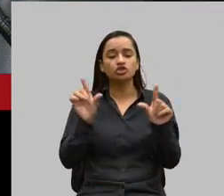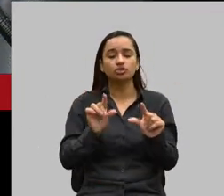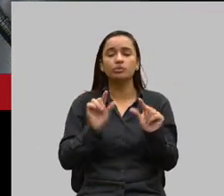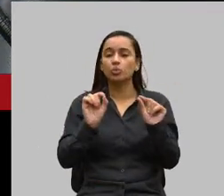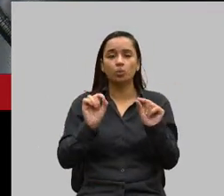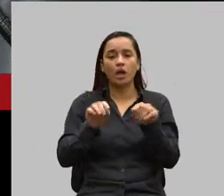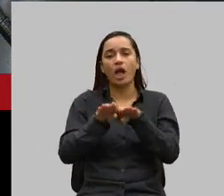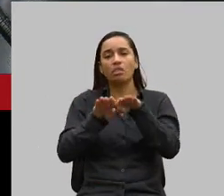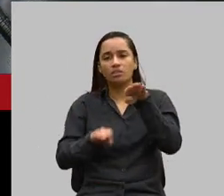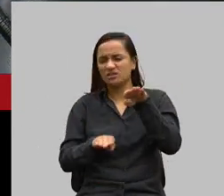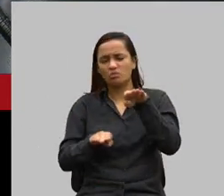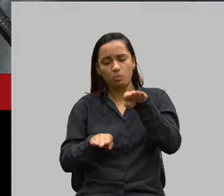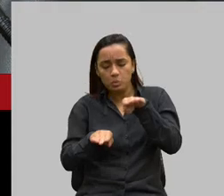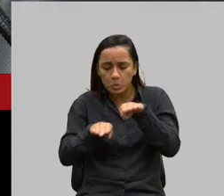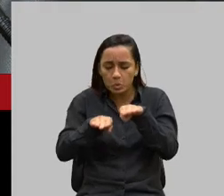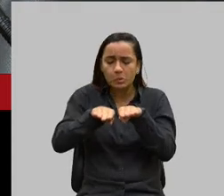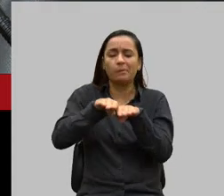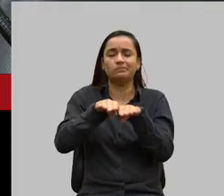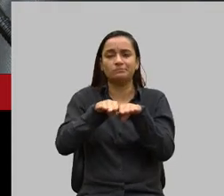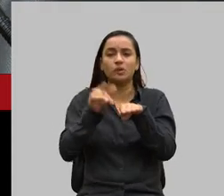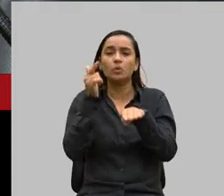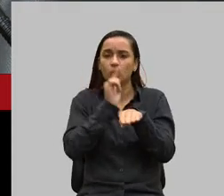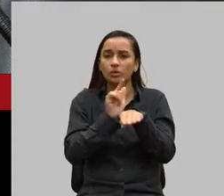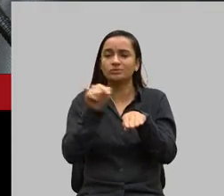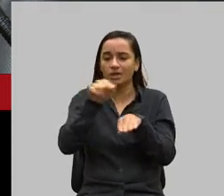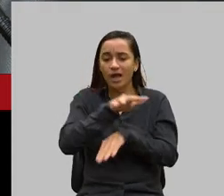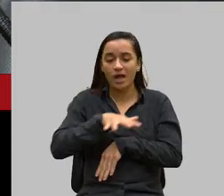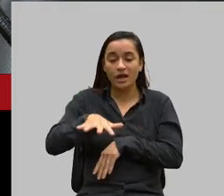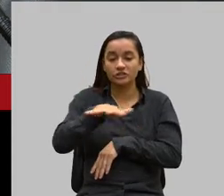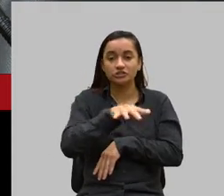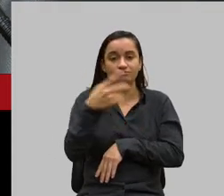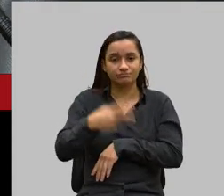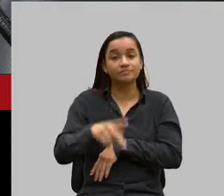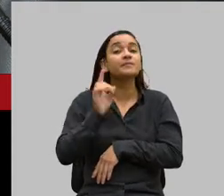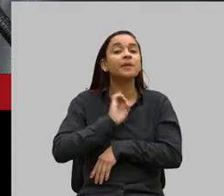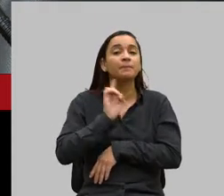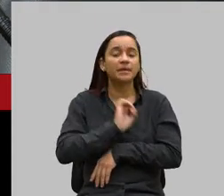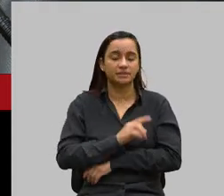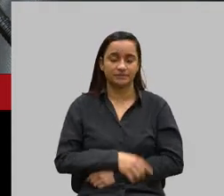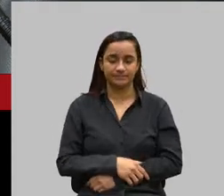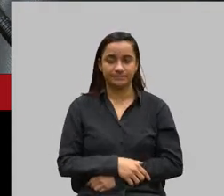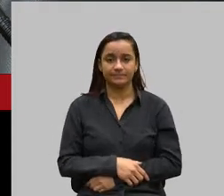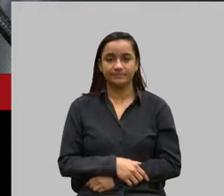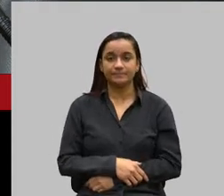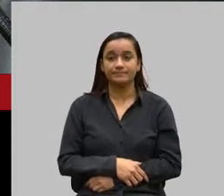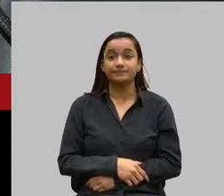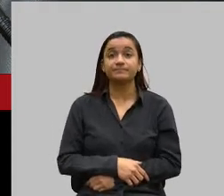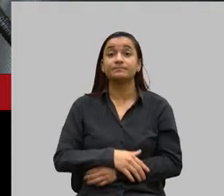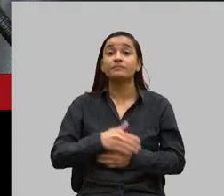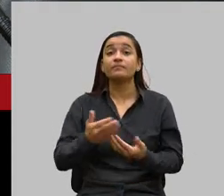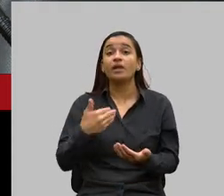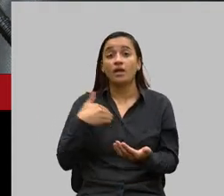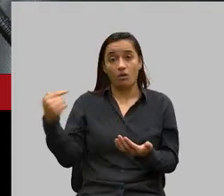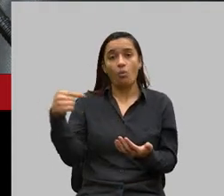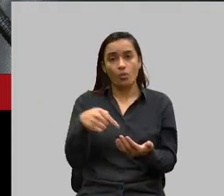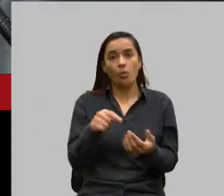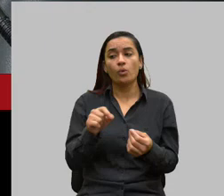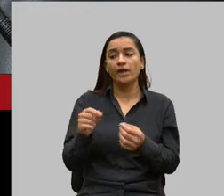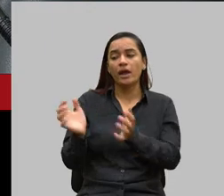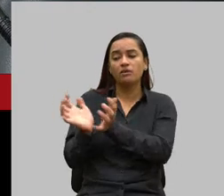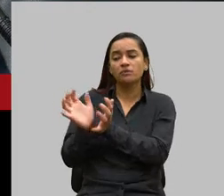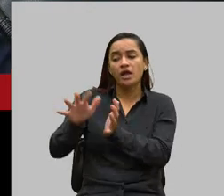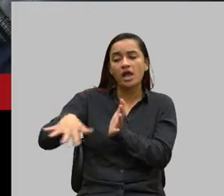desigualdade entre as regiões do Estado de Minas Gerais eu venho de uma das regiões